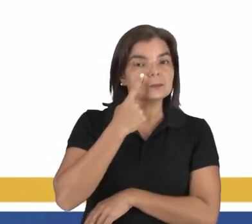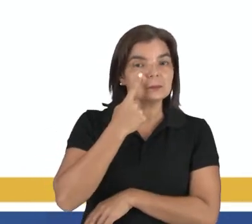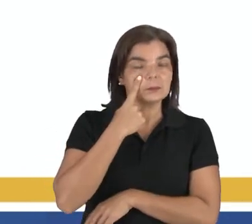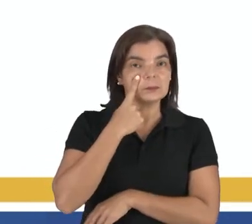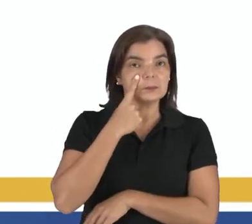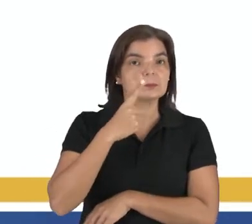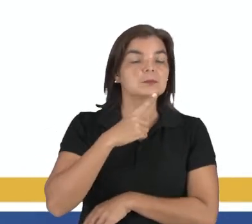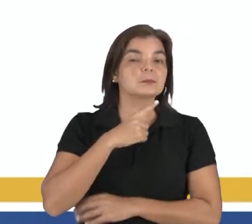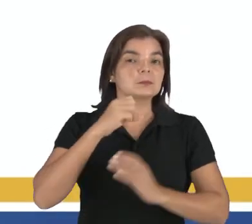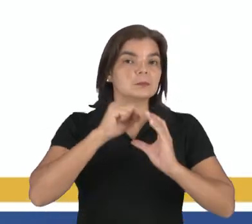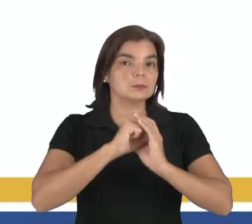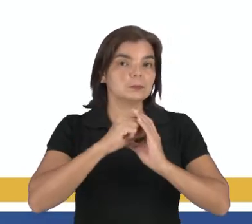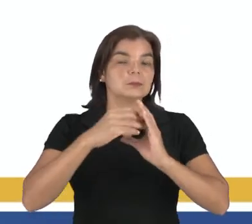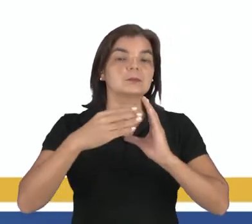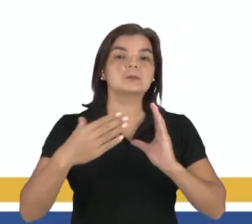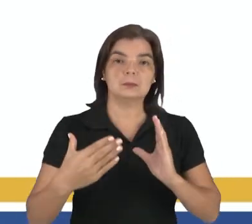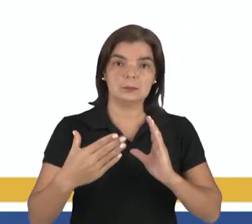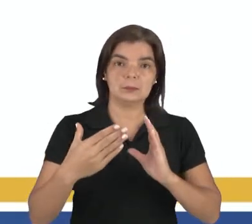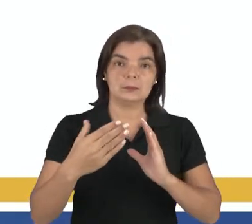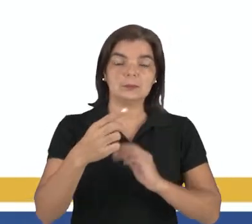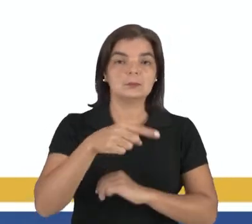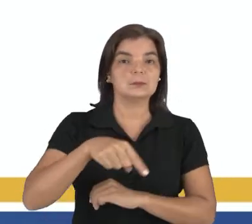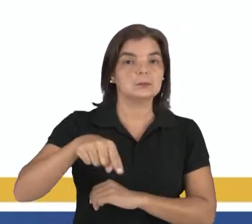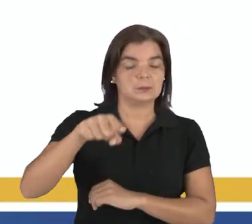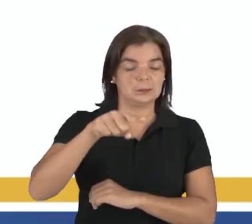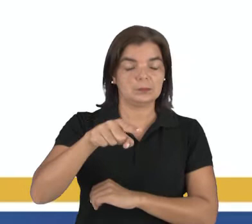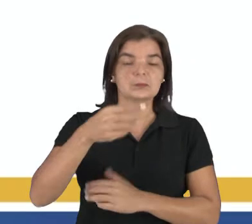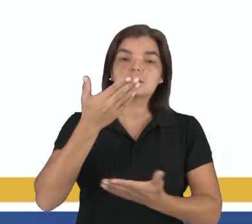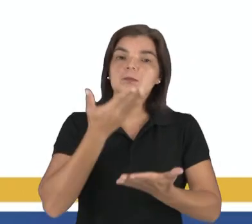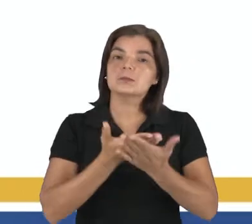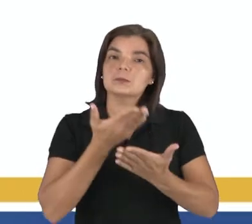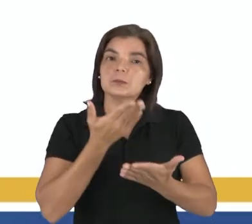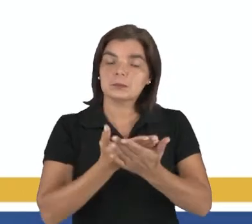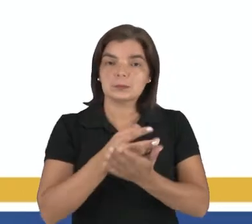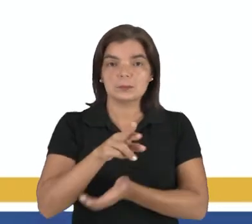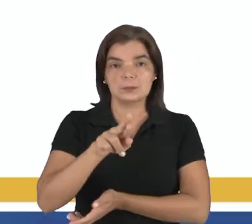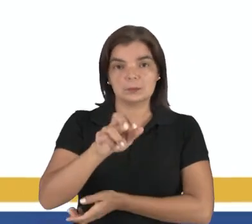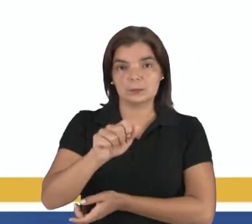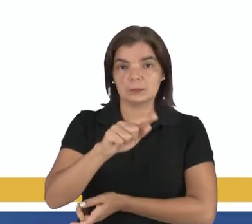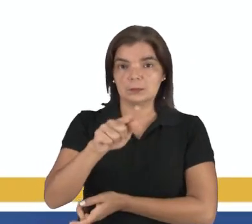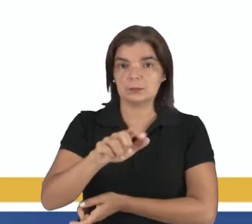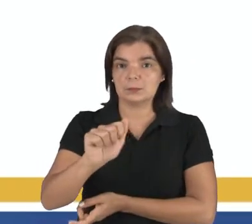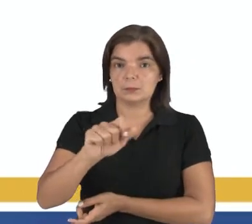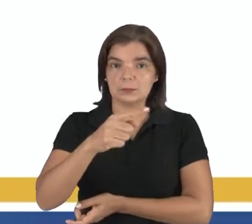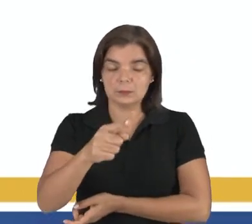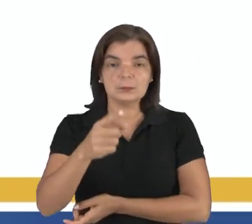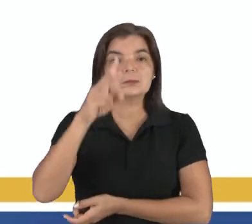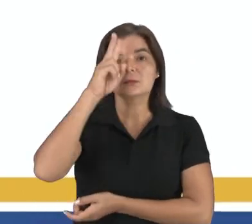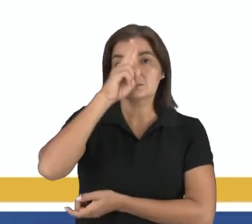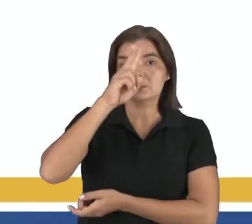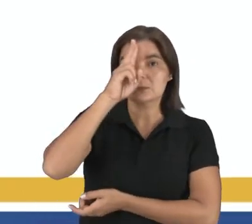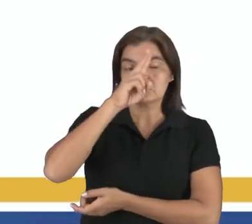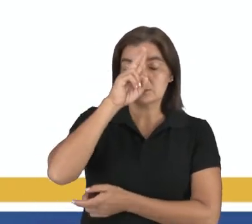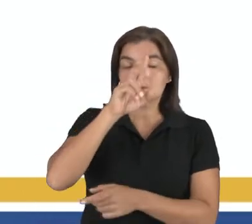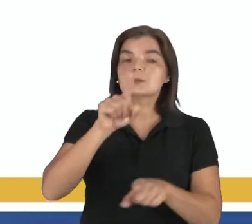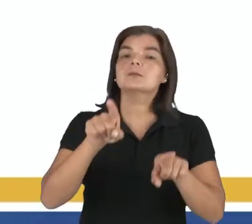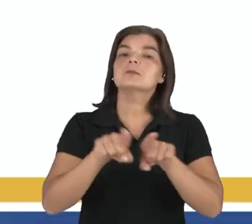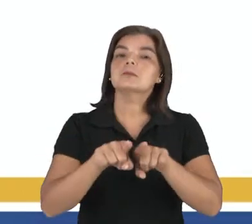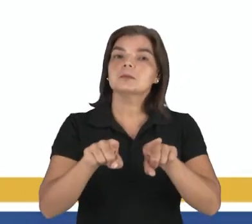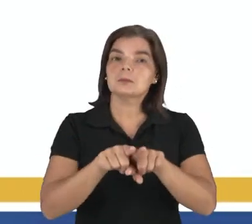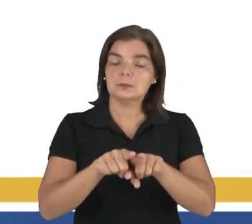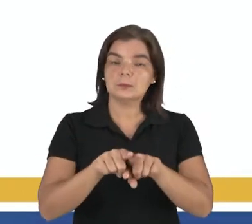ela tem essa característica quando você for trabalhar a razão. E aí, lembrando que a